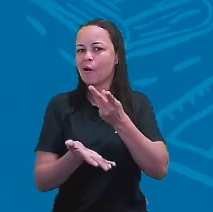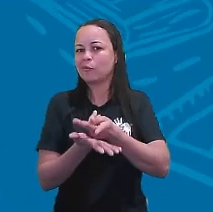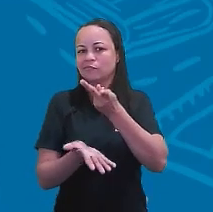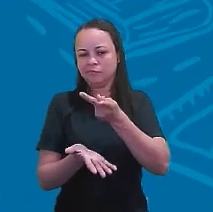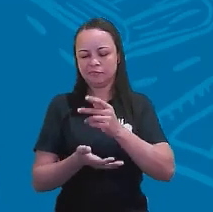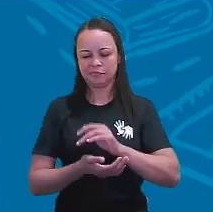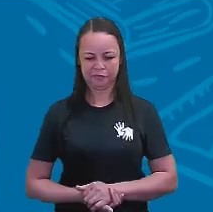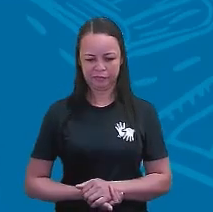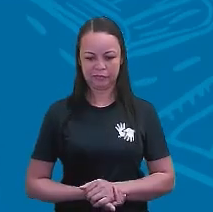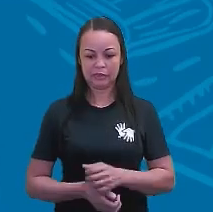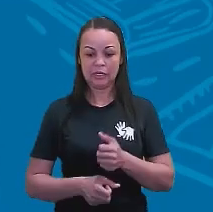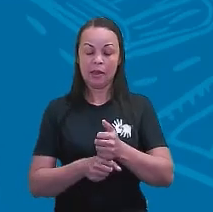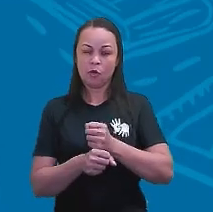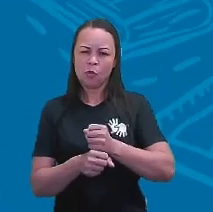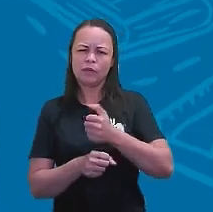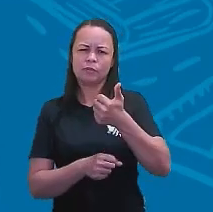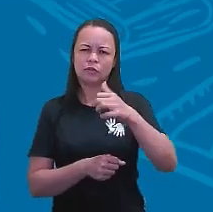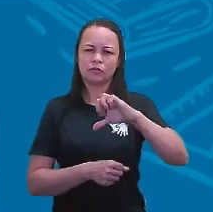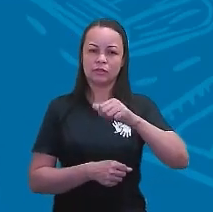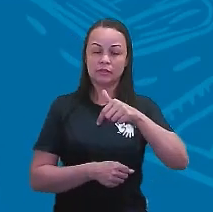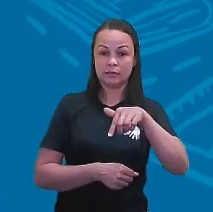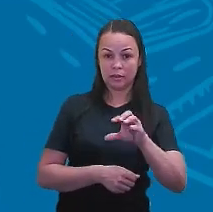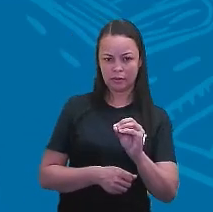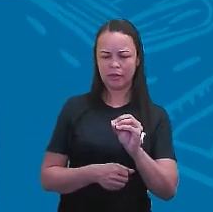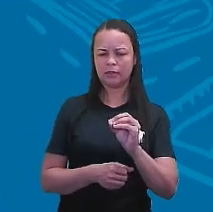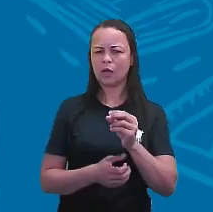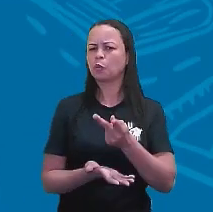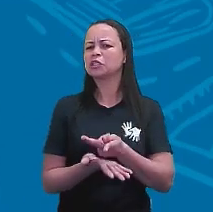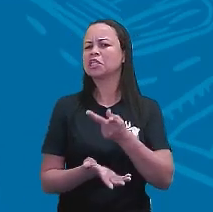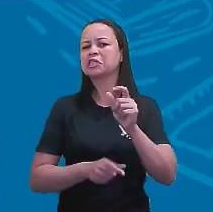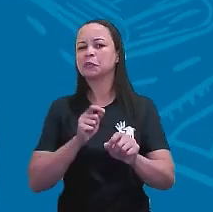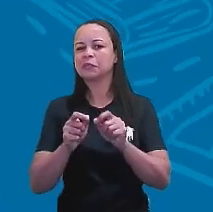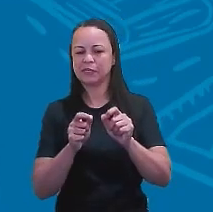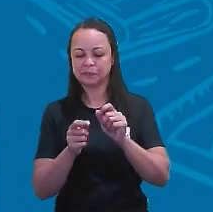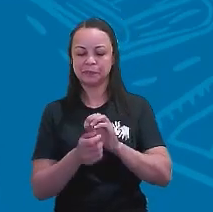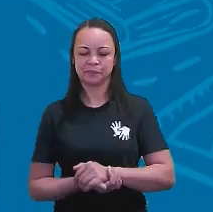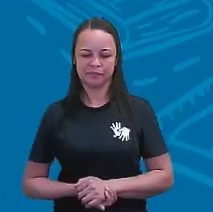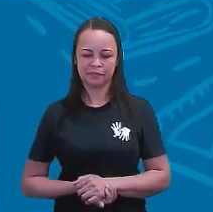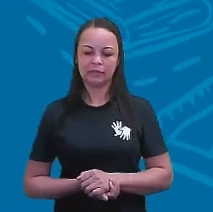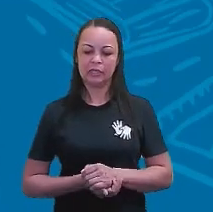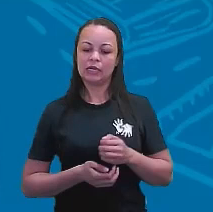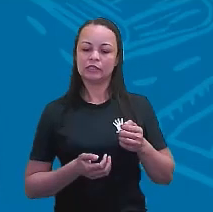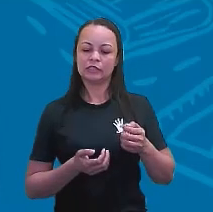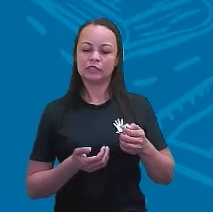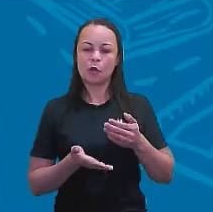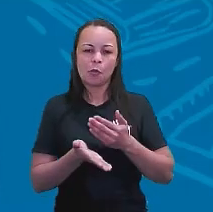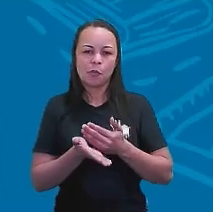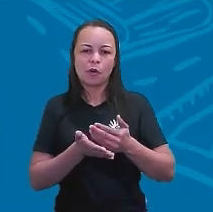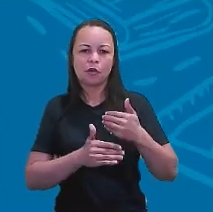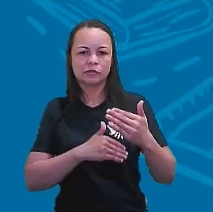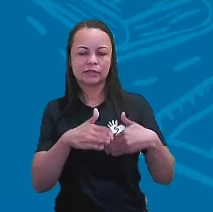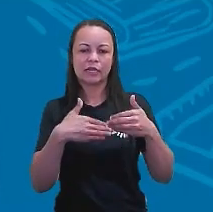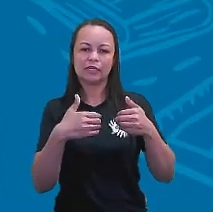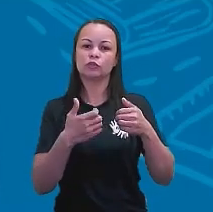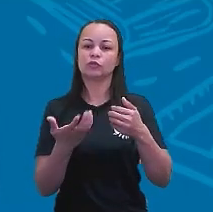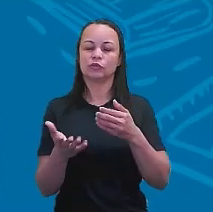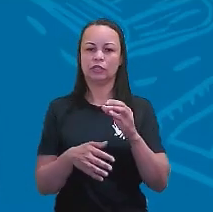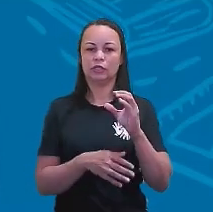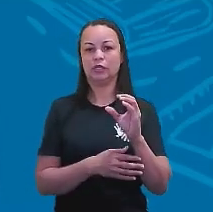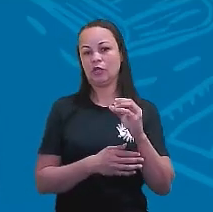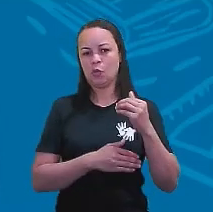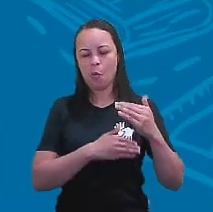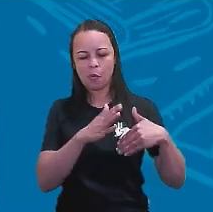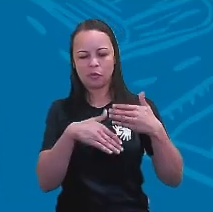E o que aconteceu nesse ano de 1970, gente? Inicia o processo de composição de sua obra